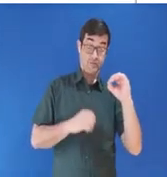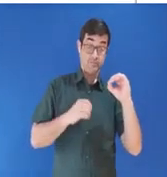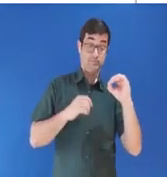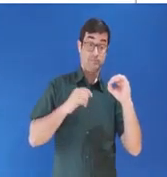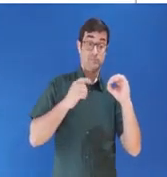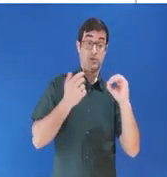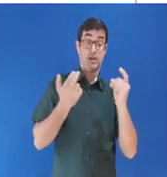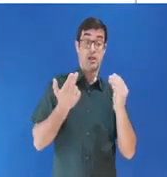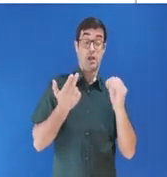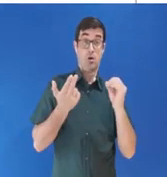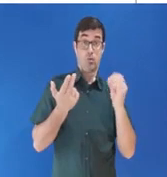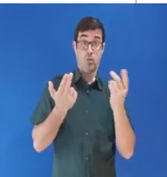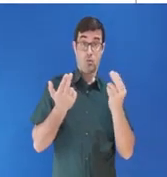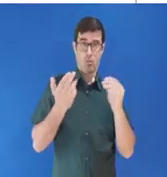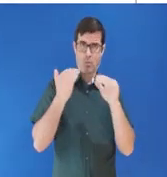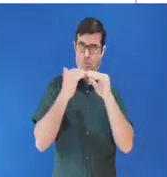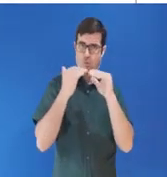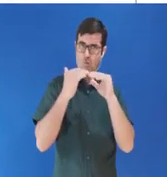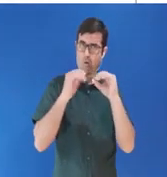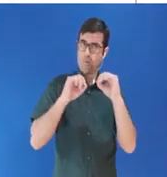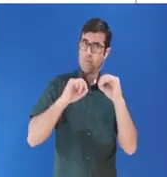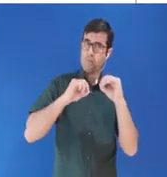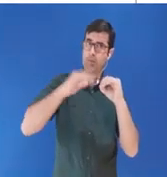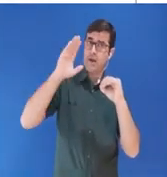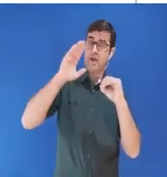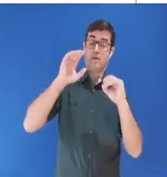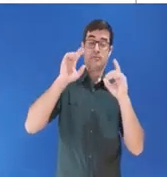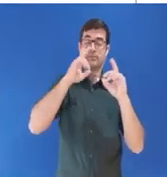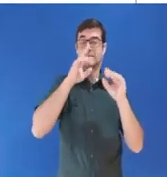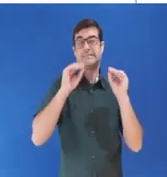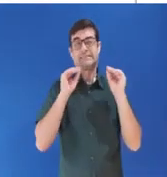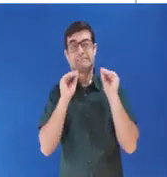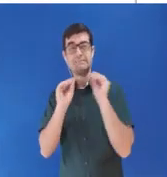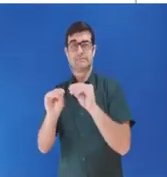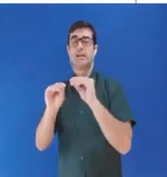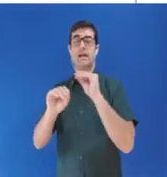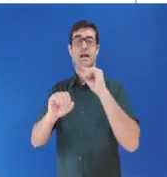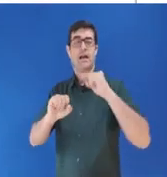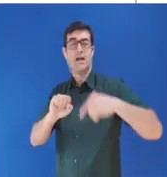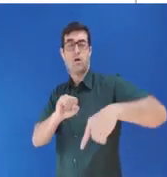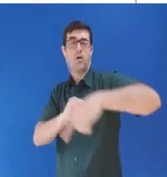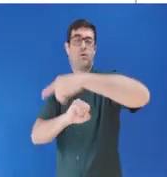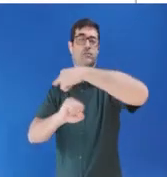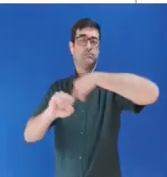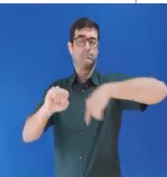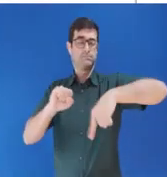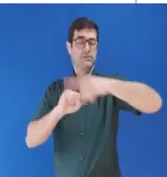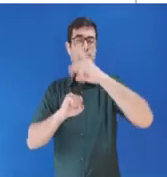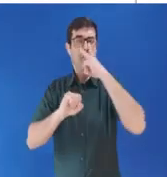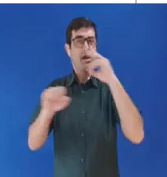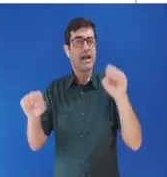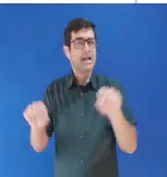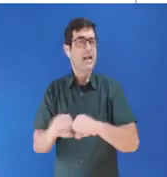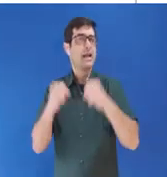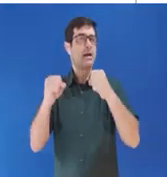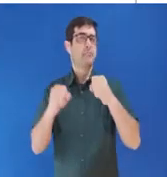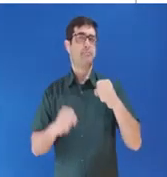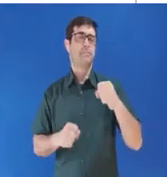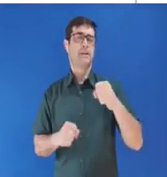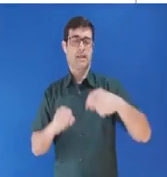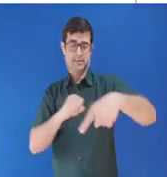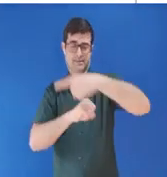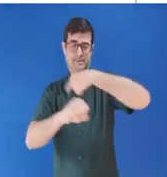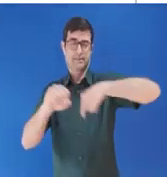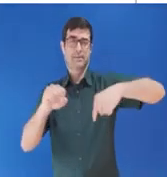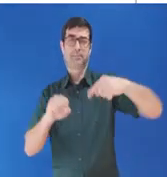eu der esse elétron, vai abrir um novo orbital e vai quebrar a simetria dos orbitais P. Aí,